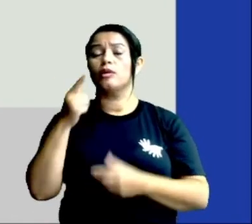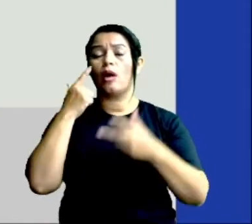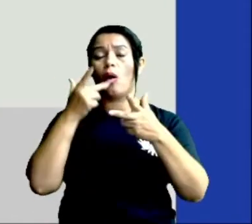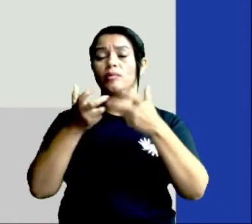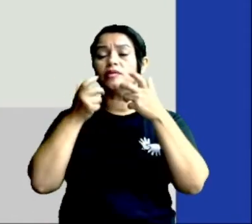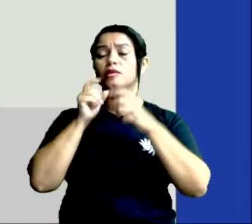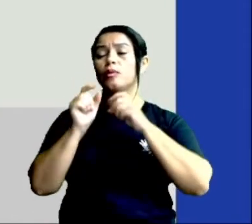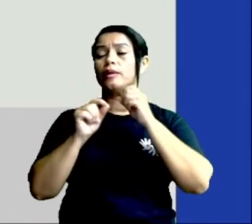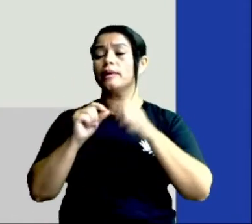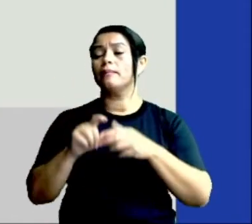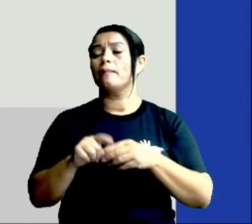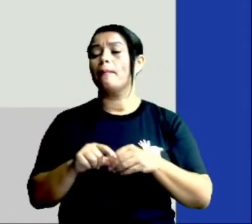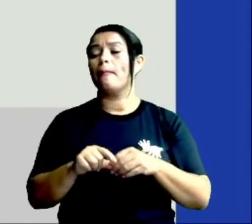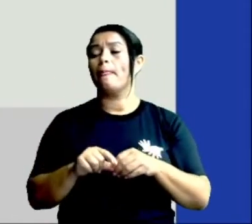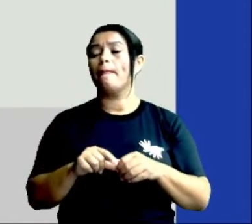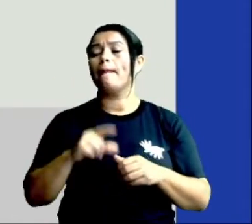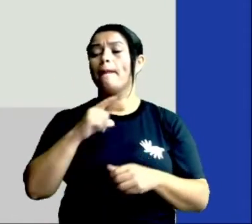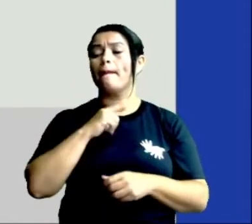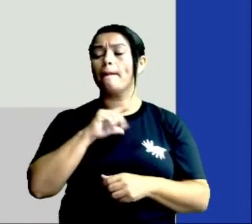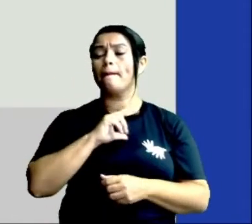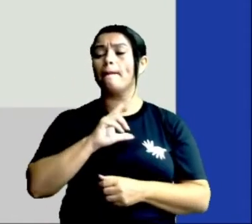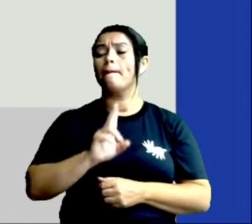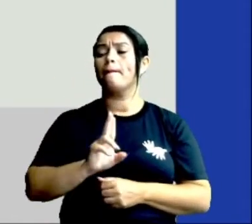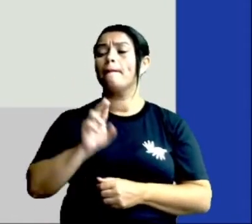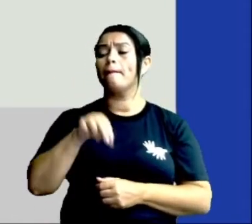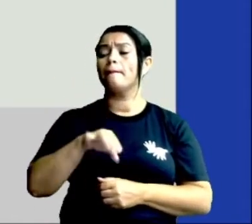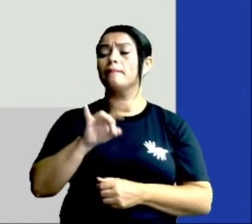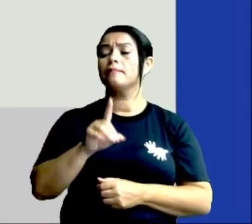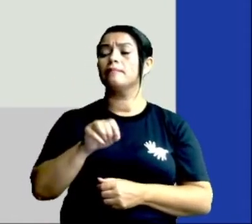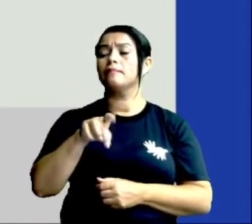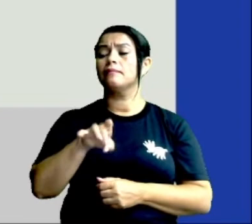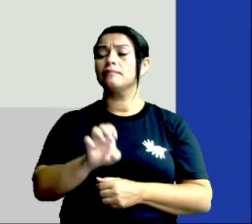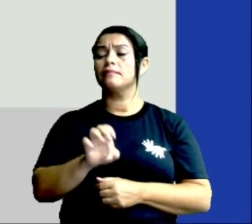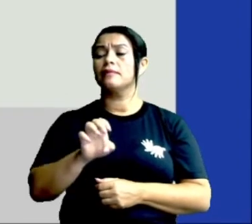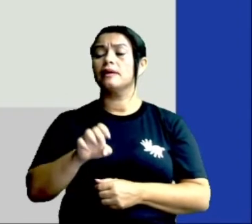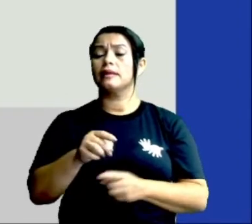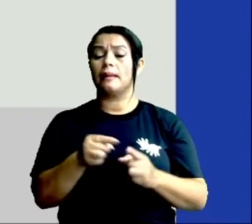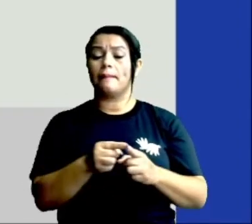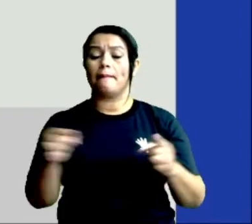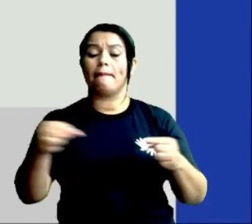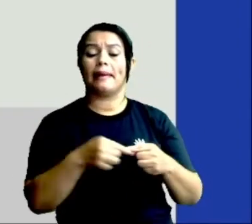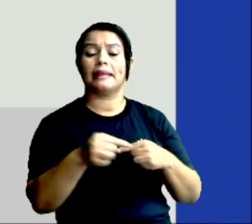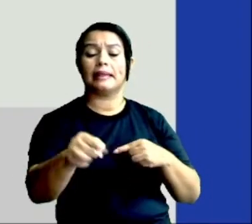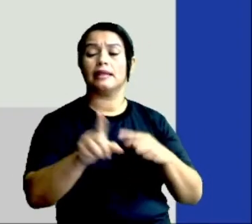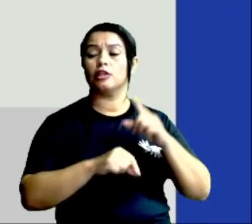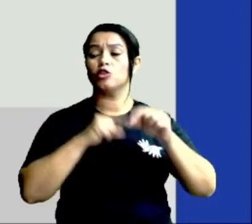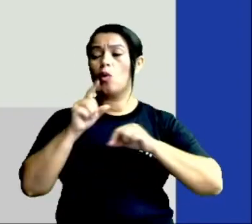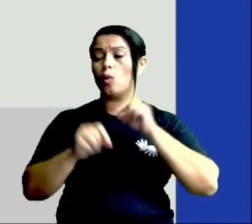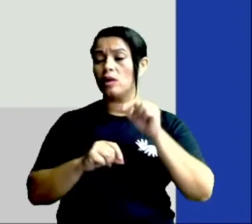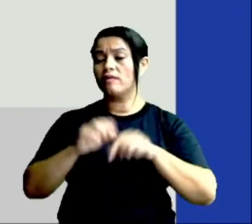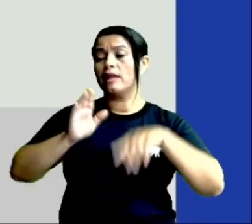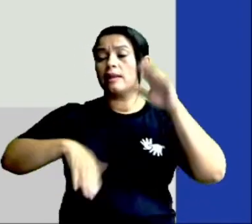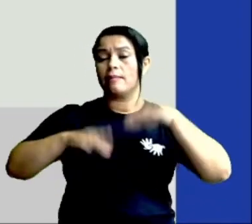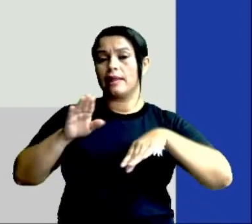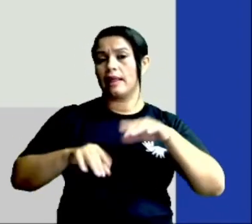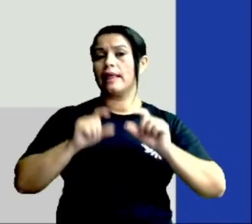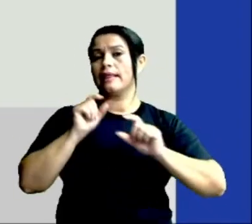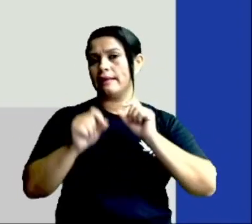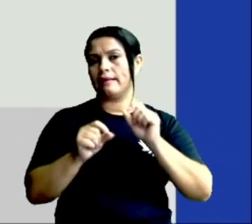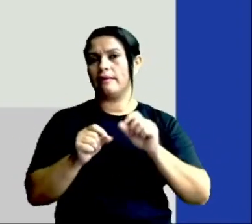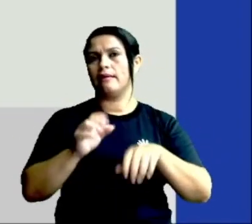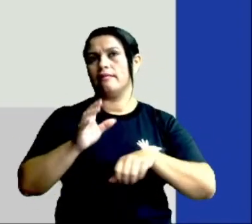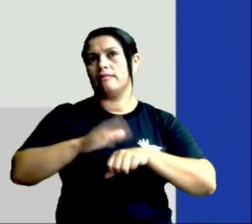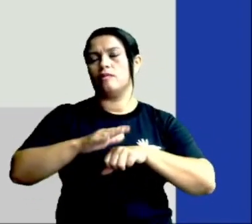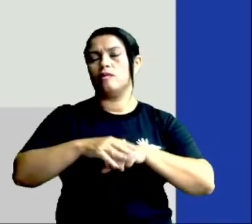observação é o seguinte: a unidade de medida que será escolhida depende de cada situação.